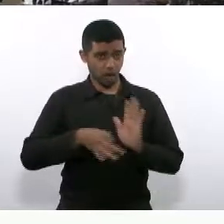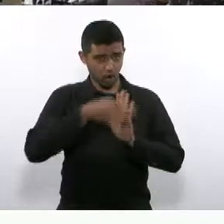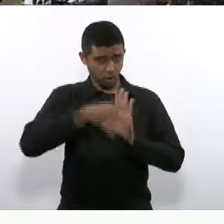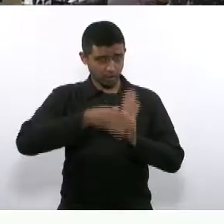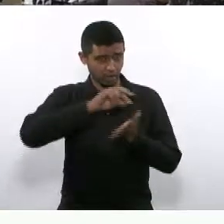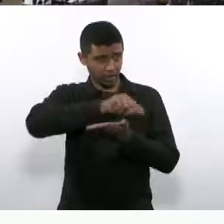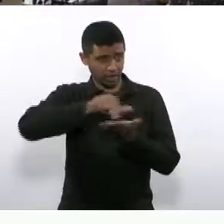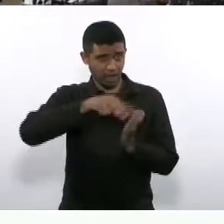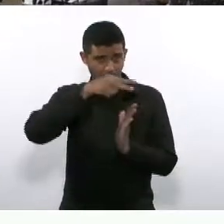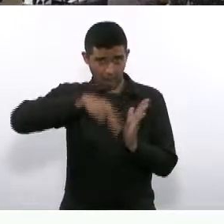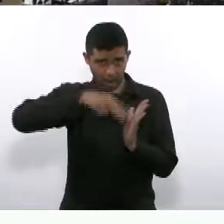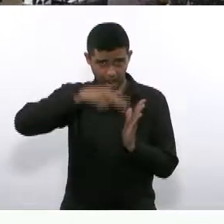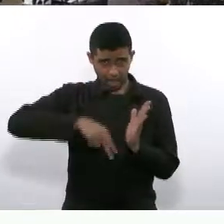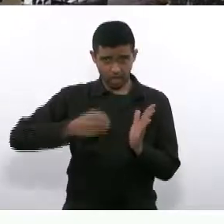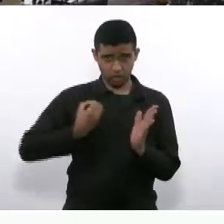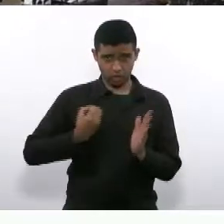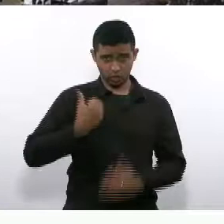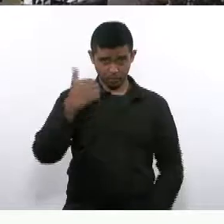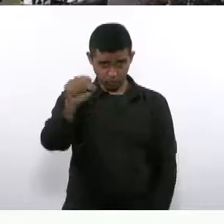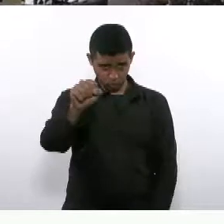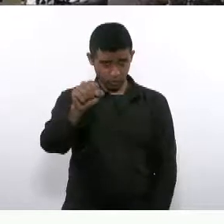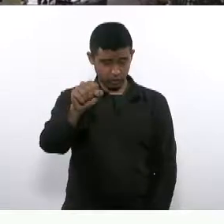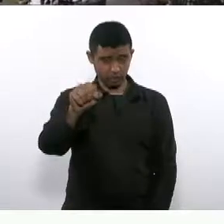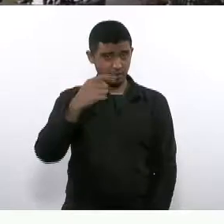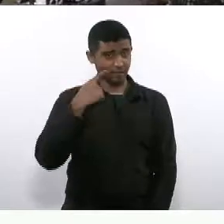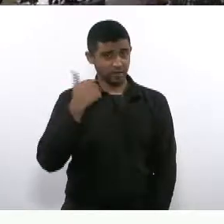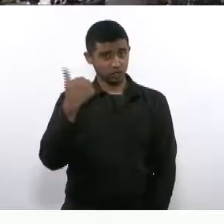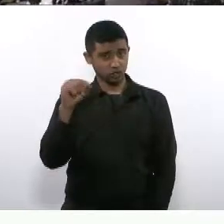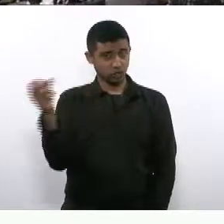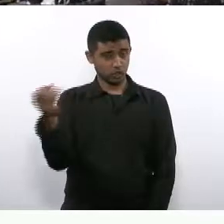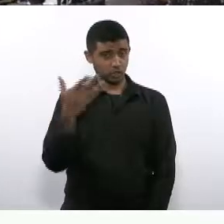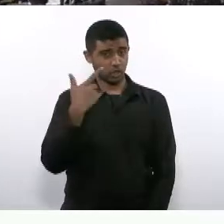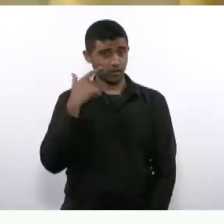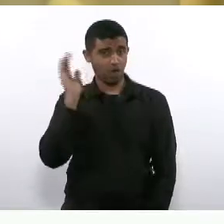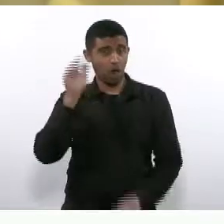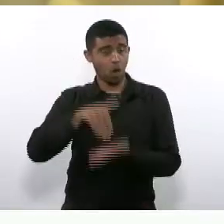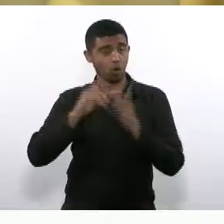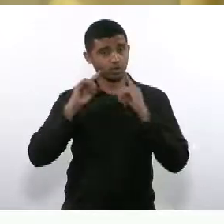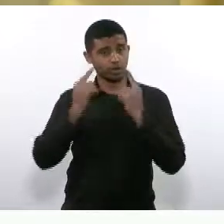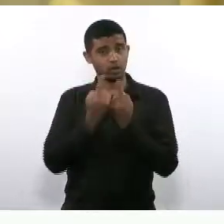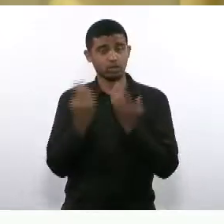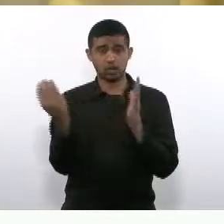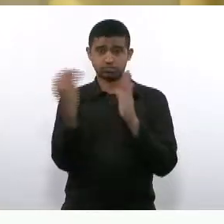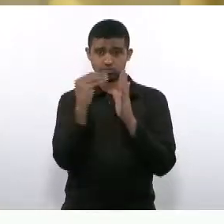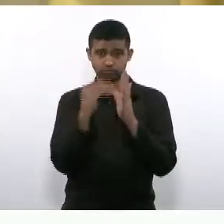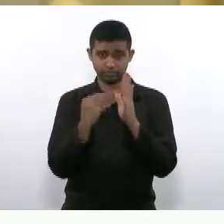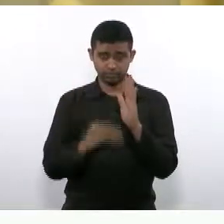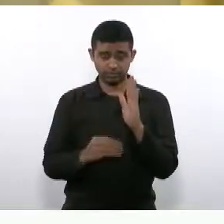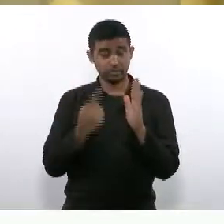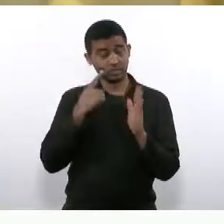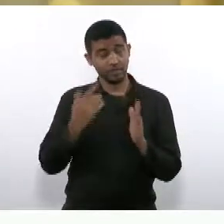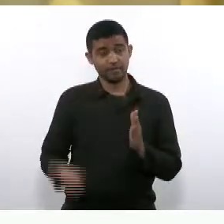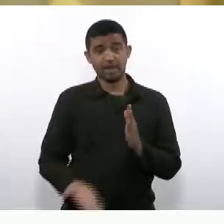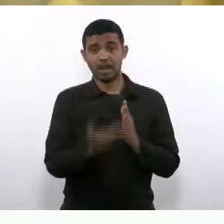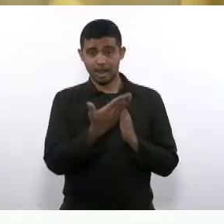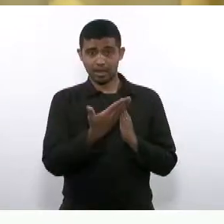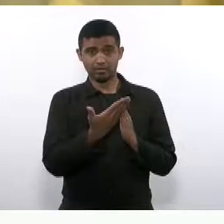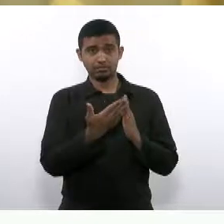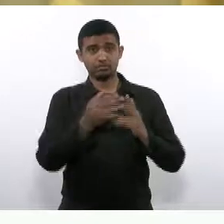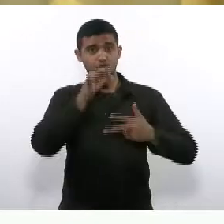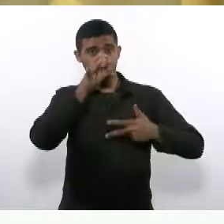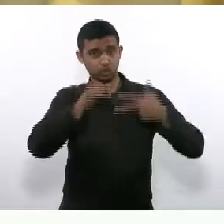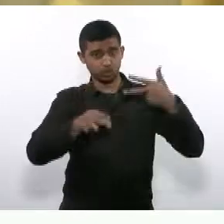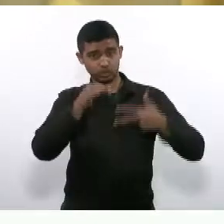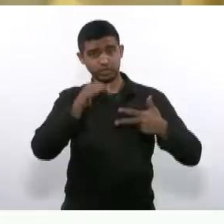recomendações? Essas 18 novas entraram na última audiência. Então, ao Poder Judiciário, seria